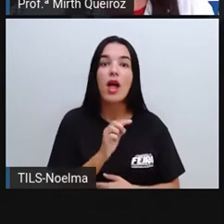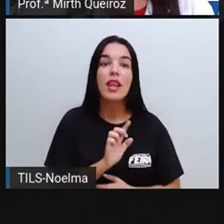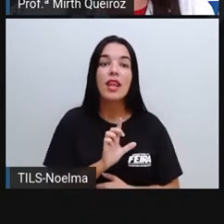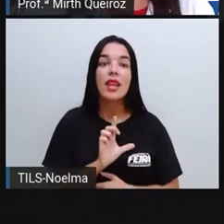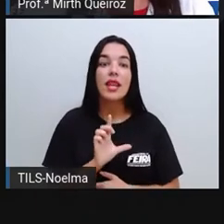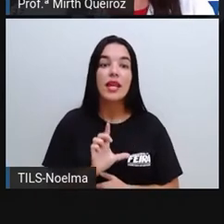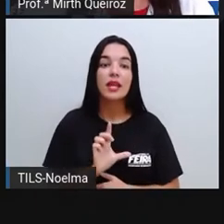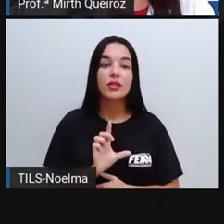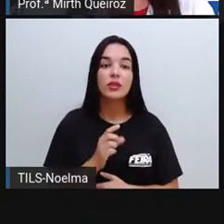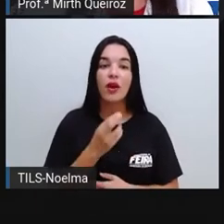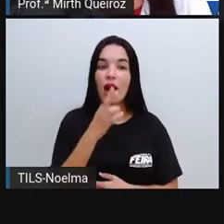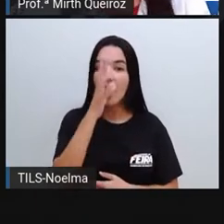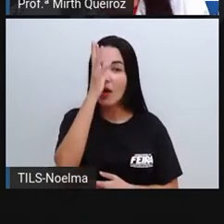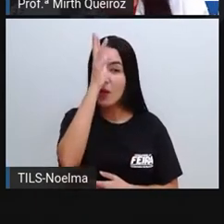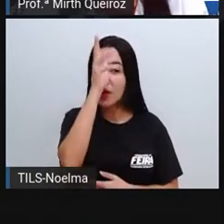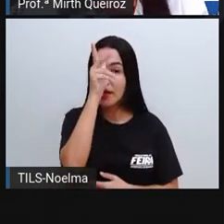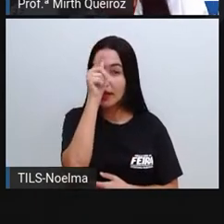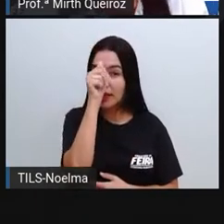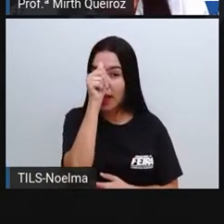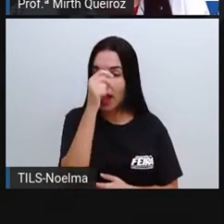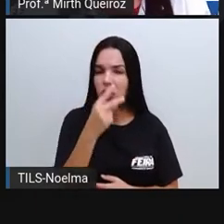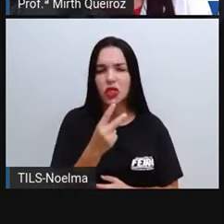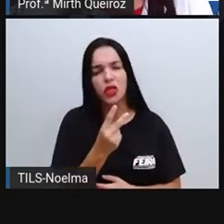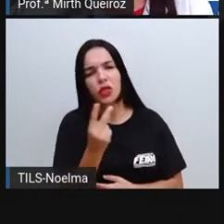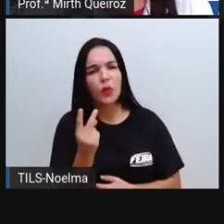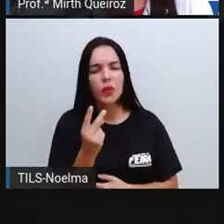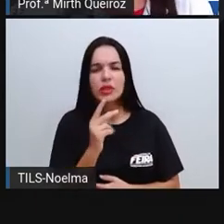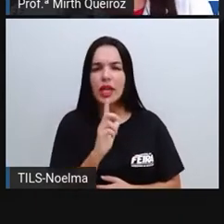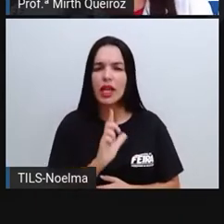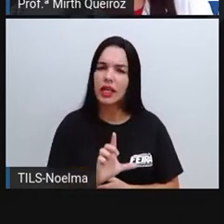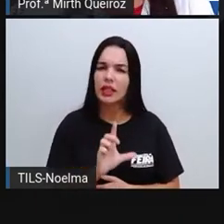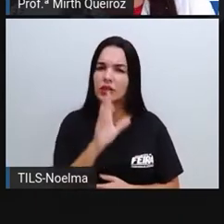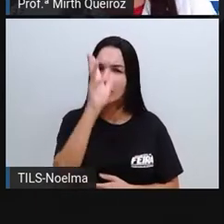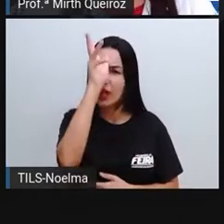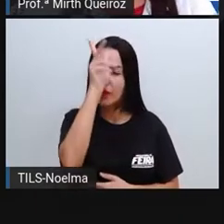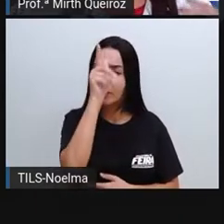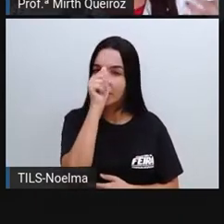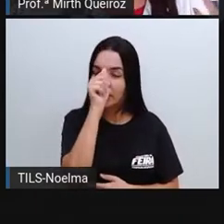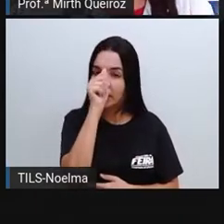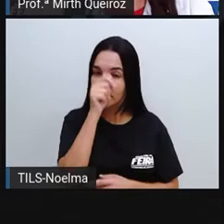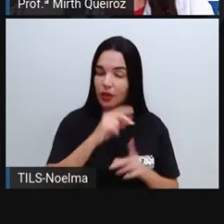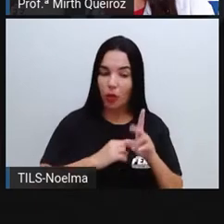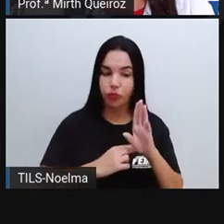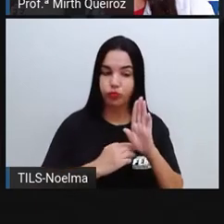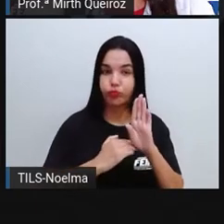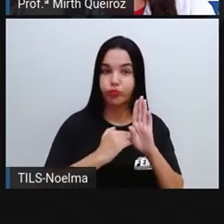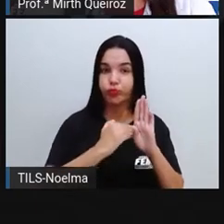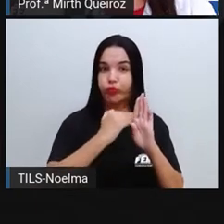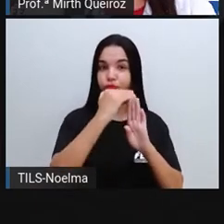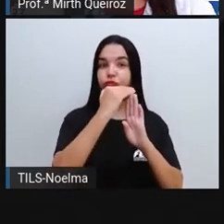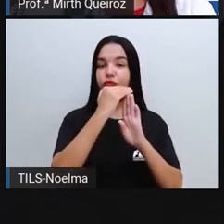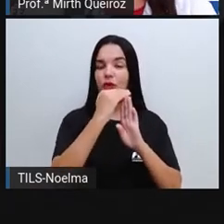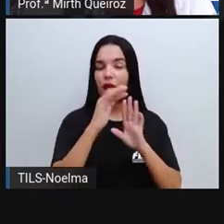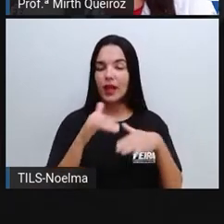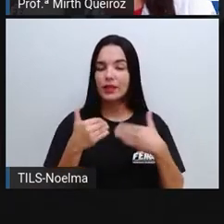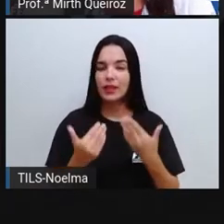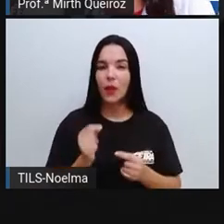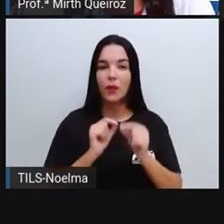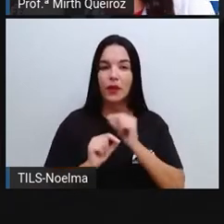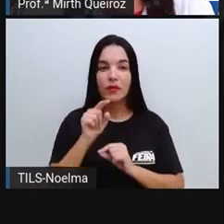de refrigerante, 2 litros de refrigerante, né? Então, para vocês se expressarem em relação